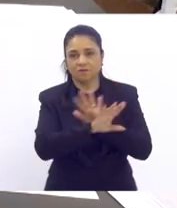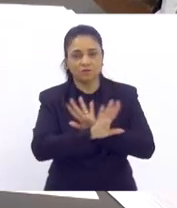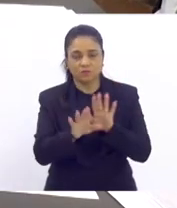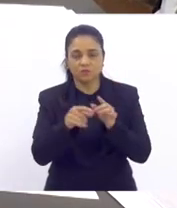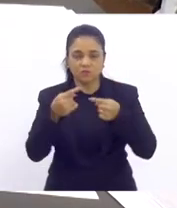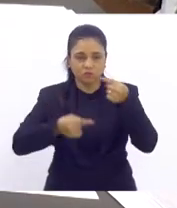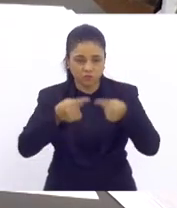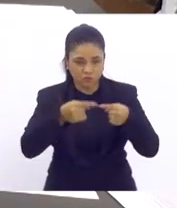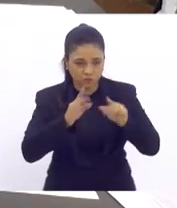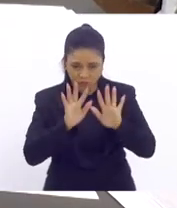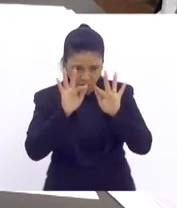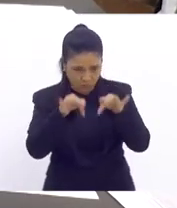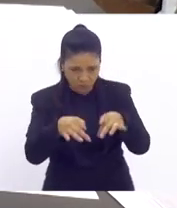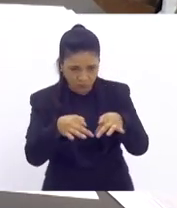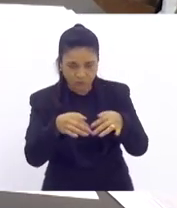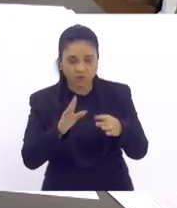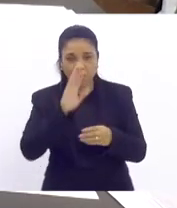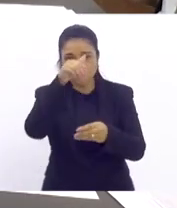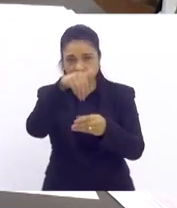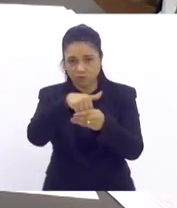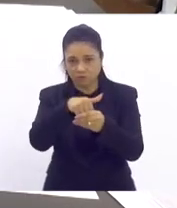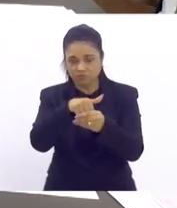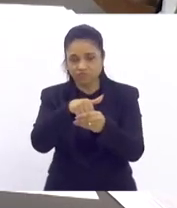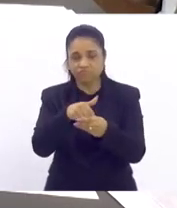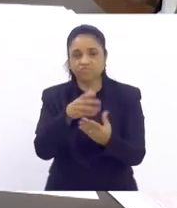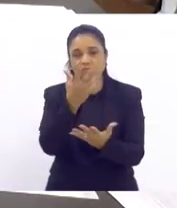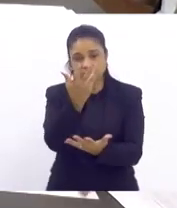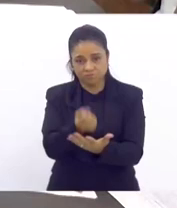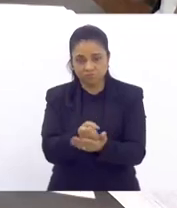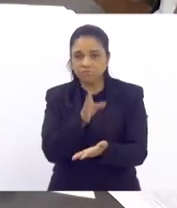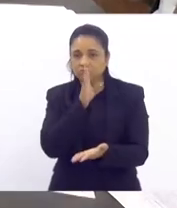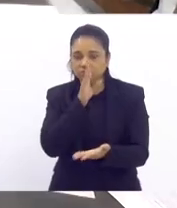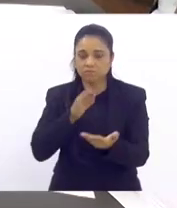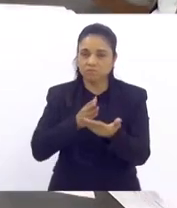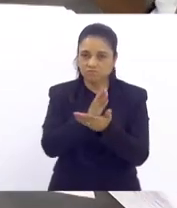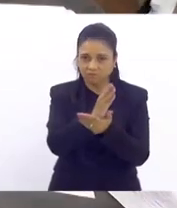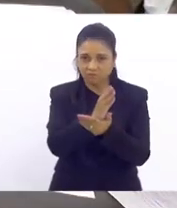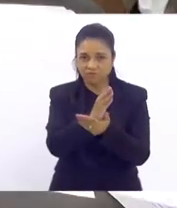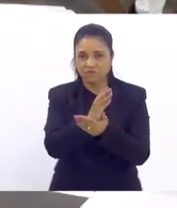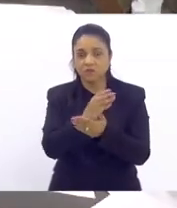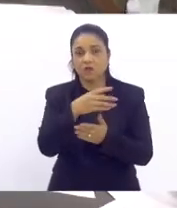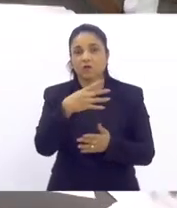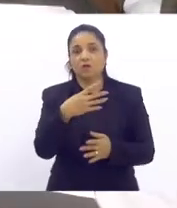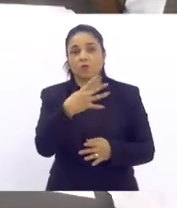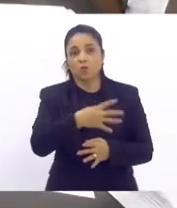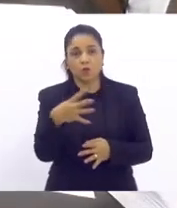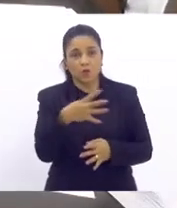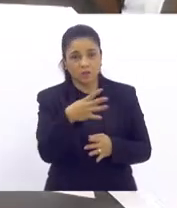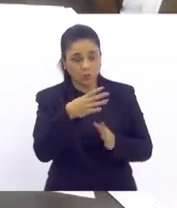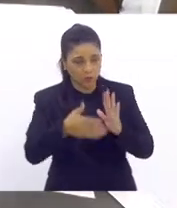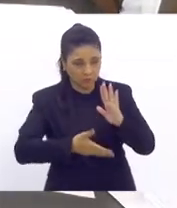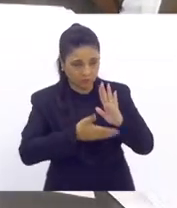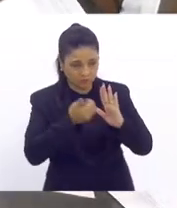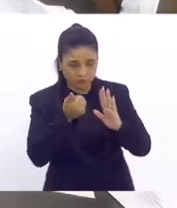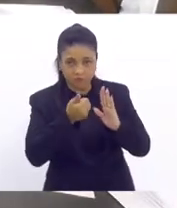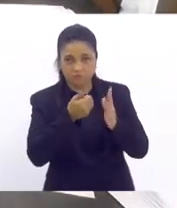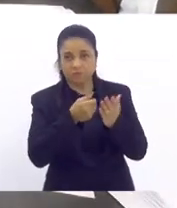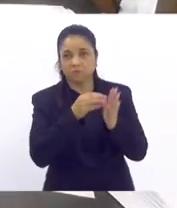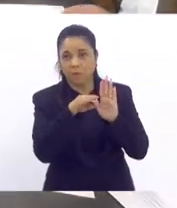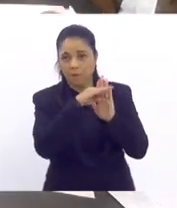discussão senhores que aprovam permaneça Como estão aprovado 44 da pauta foi retirado